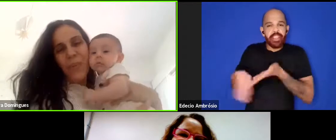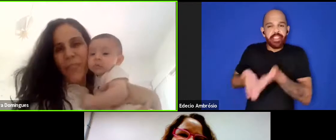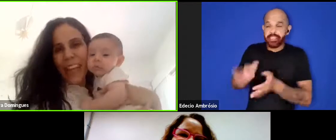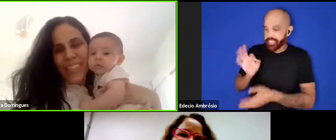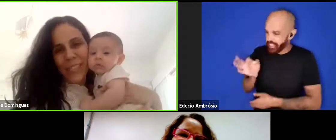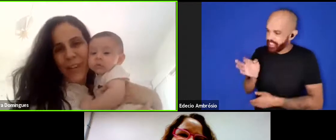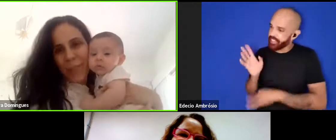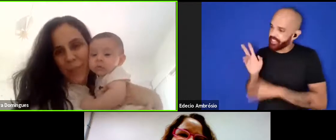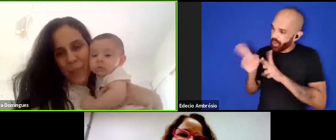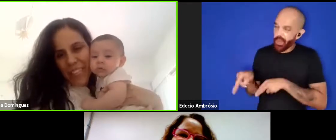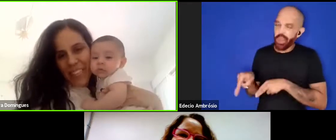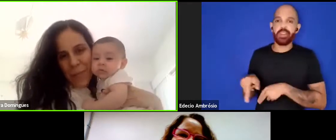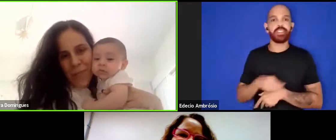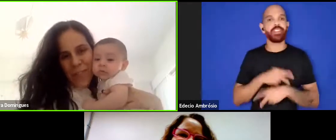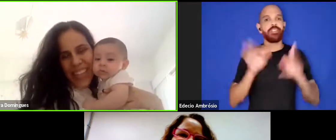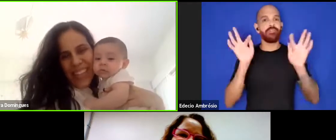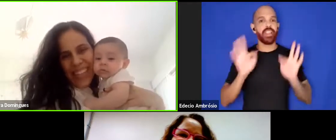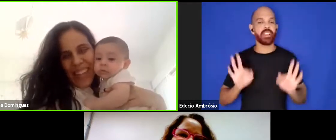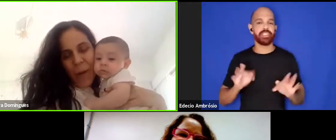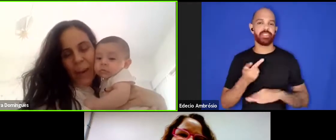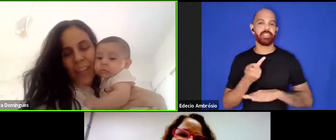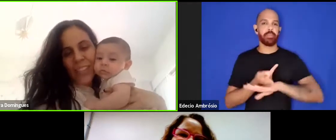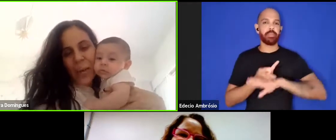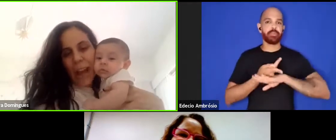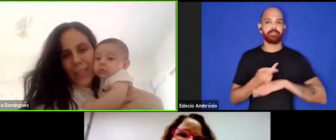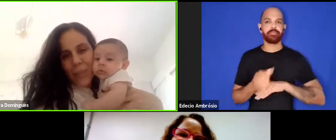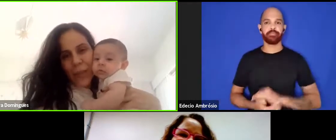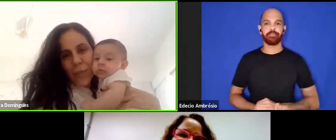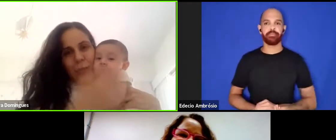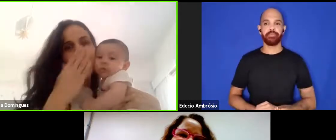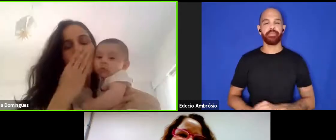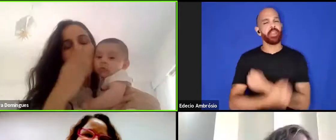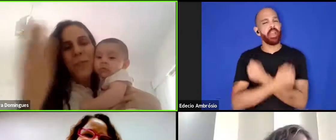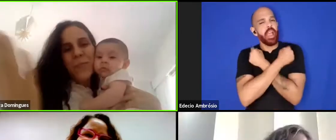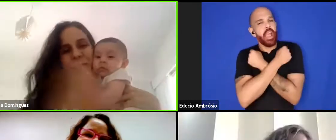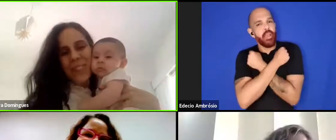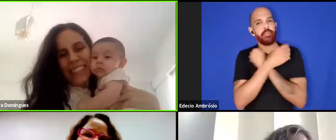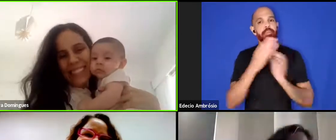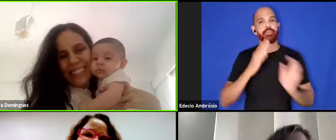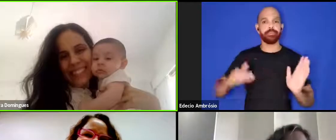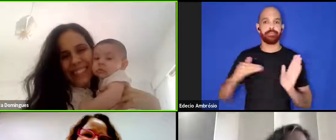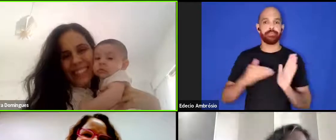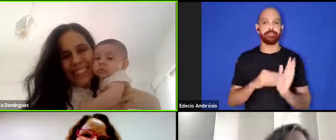E muito feliz com essa premiação. Um grande abraço para todos.